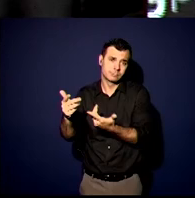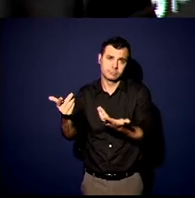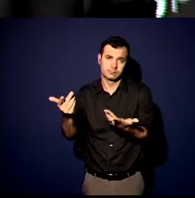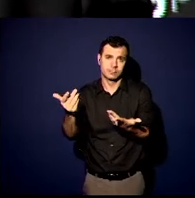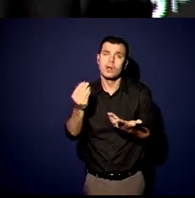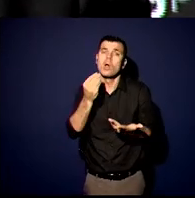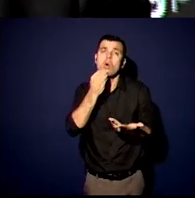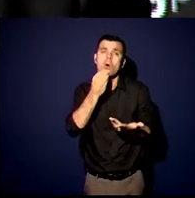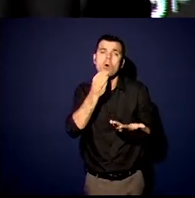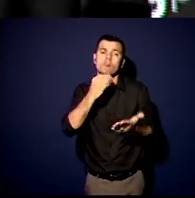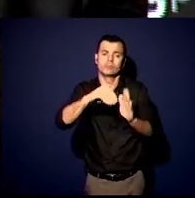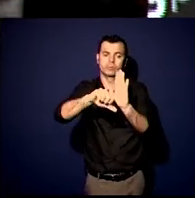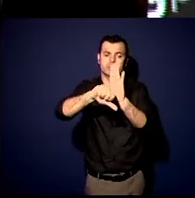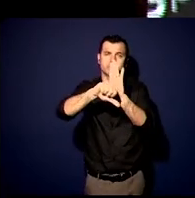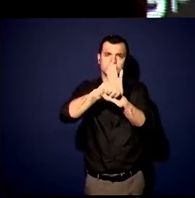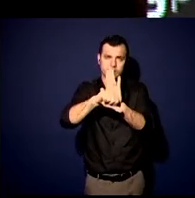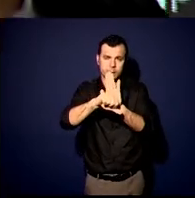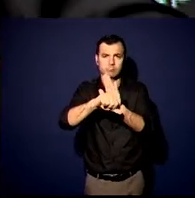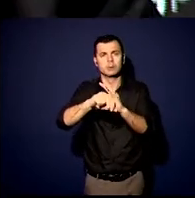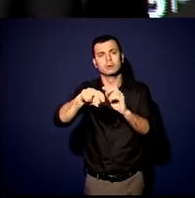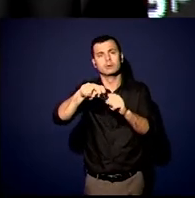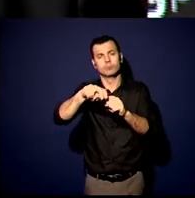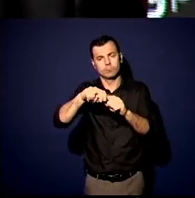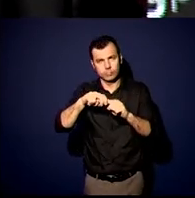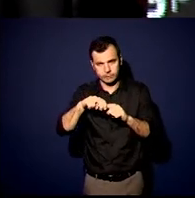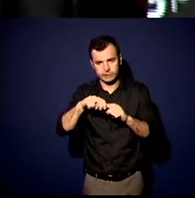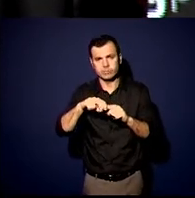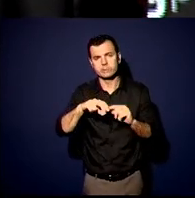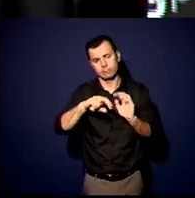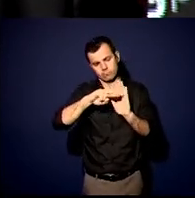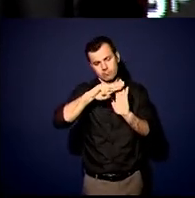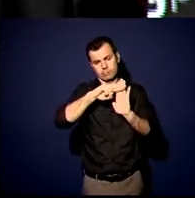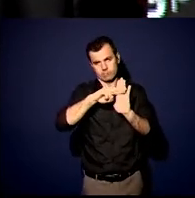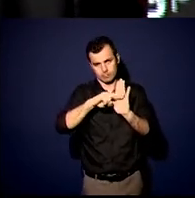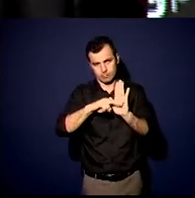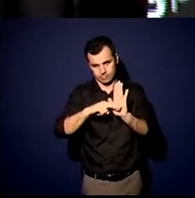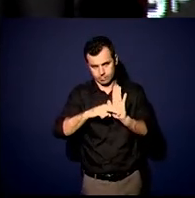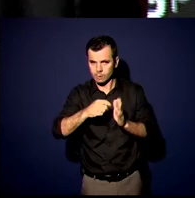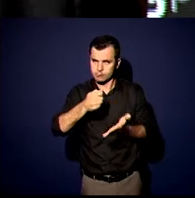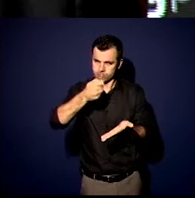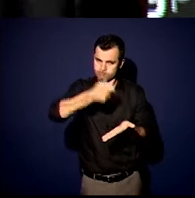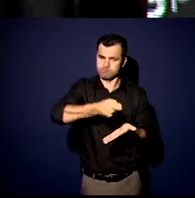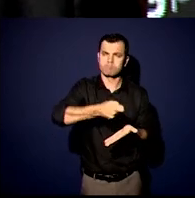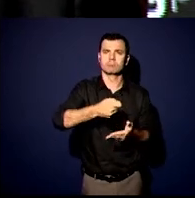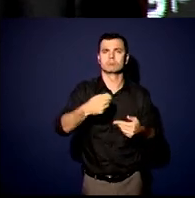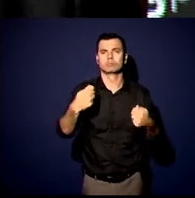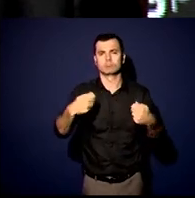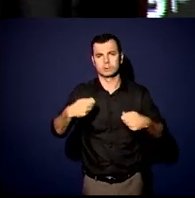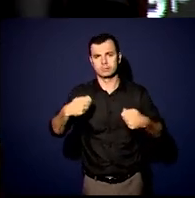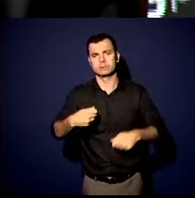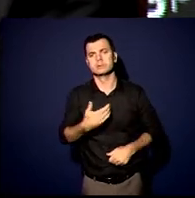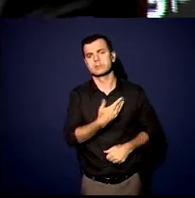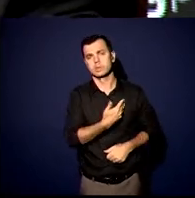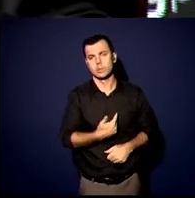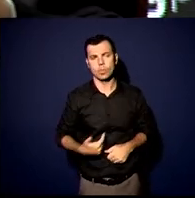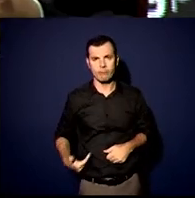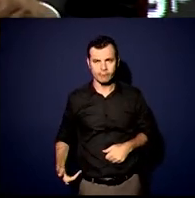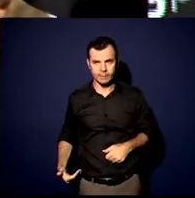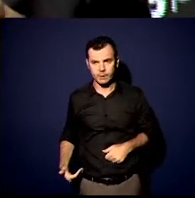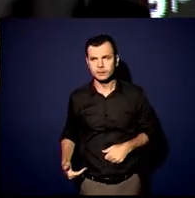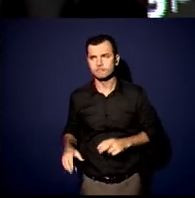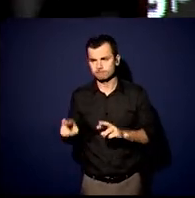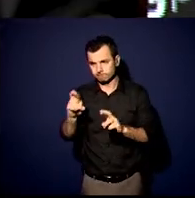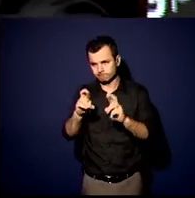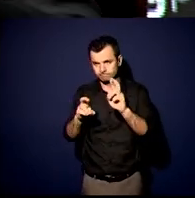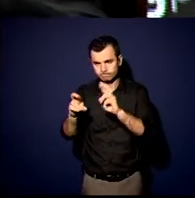desse discurso e por isso mesmo em relação a eles você precisa de uma maior intervenção estatal exatamente para que